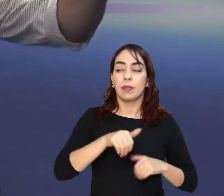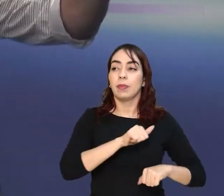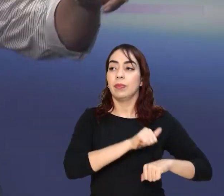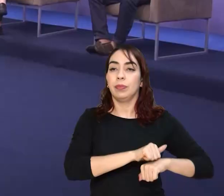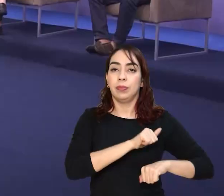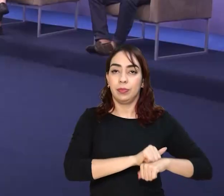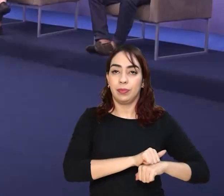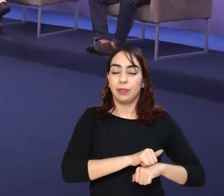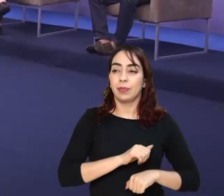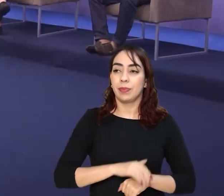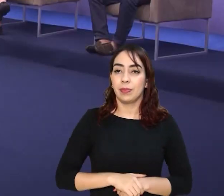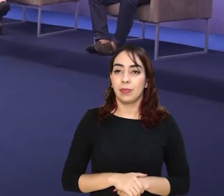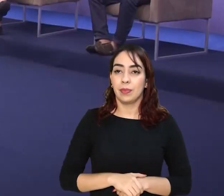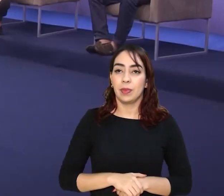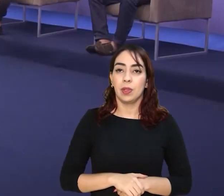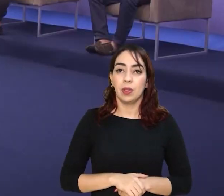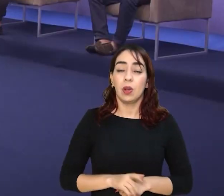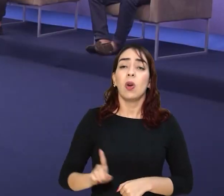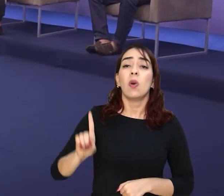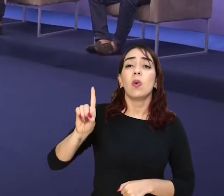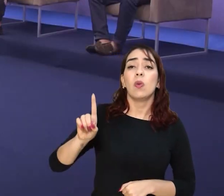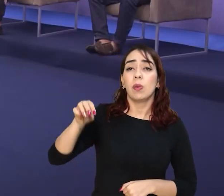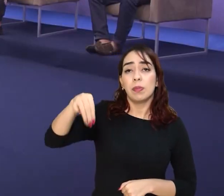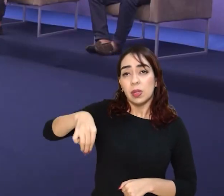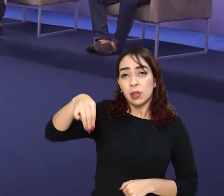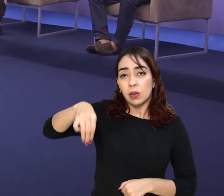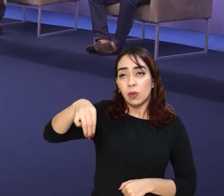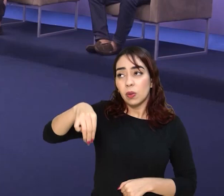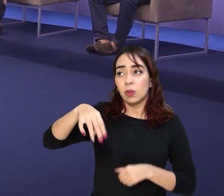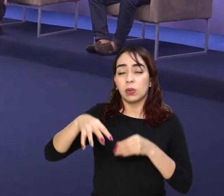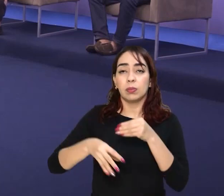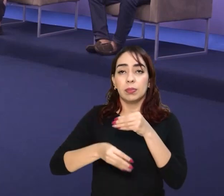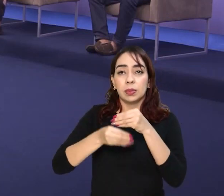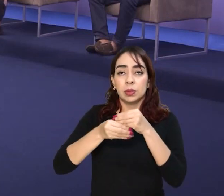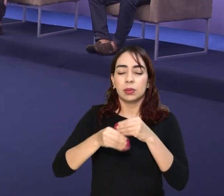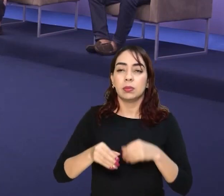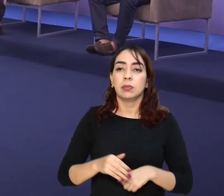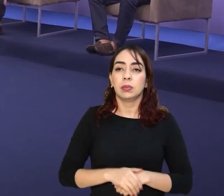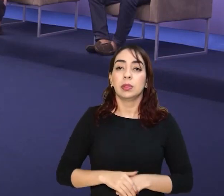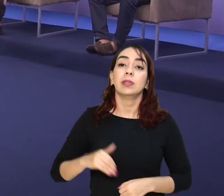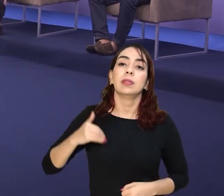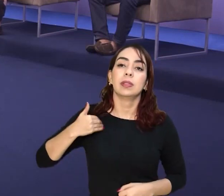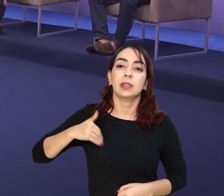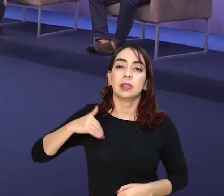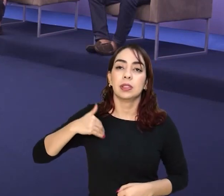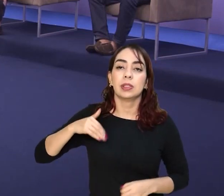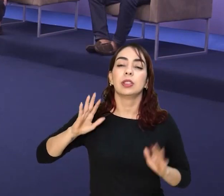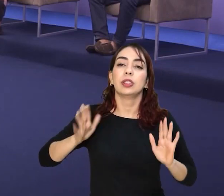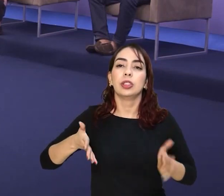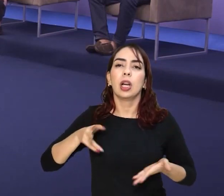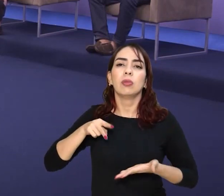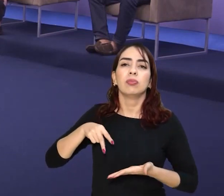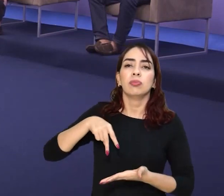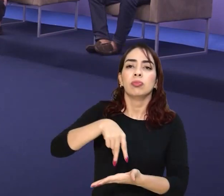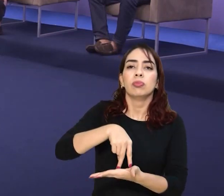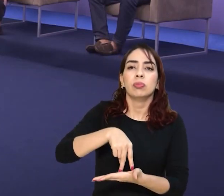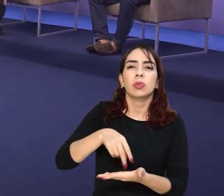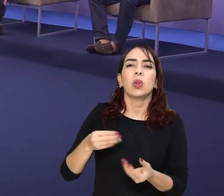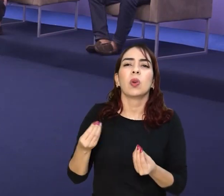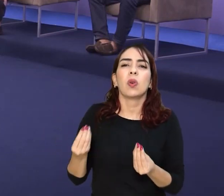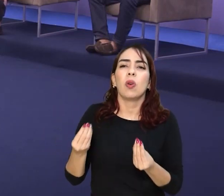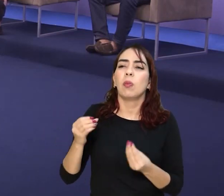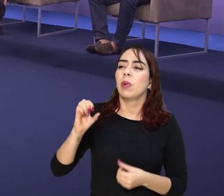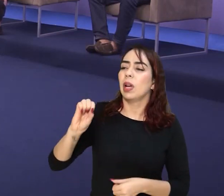aqui. Porque o tempo passou, 30 mas segundos. Detalhe. 30 segundos. O Ceará jogou com o público. Legal, beleza. Agora, como é que o STJD manda o